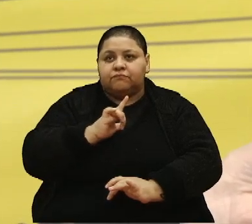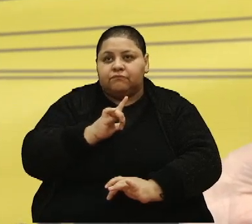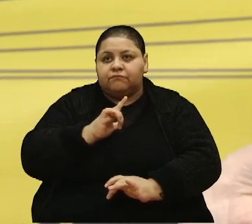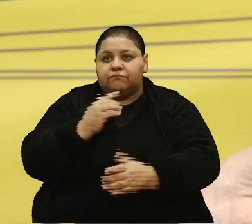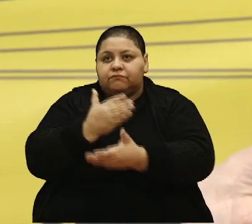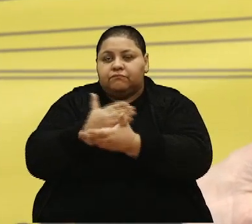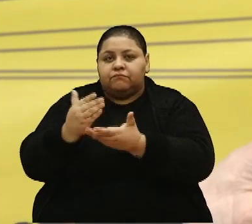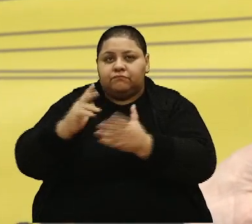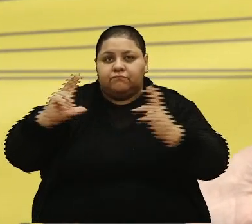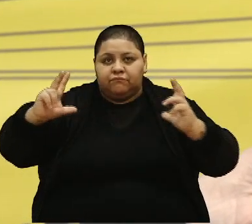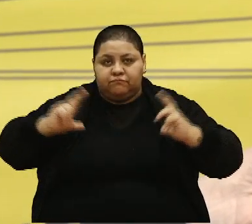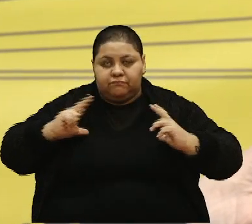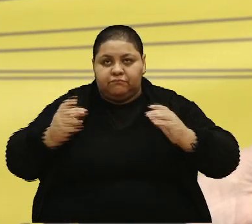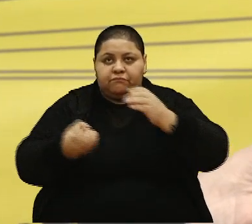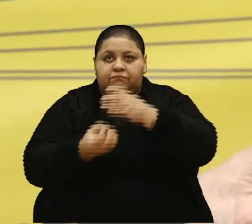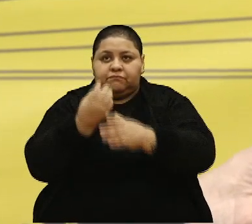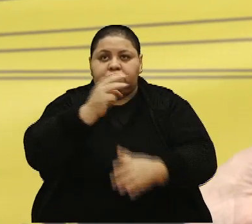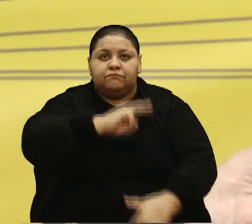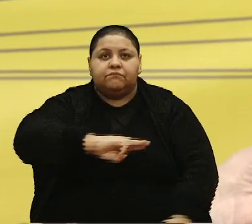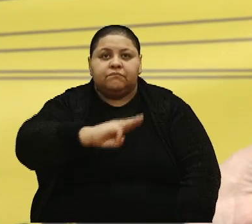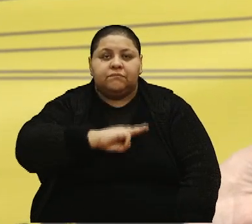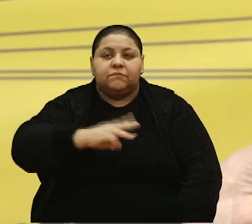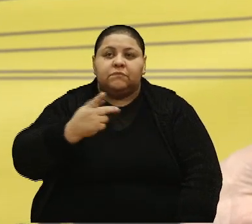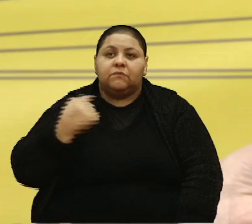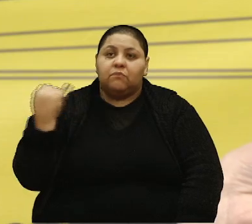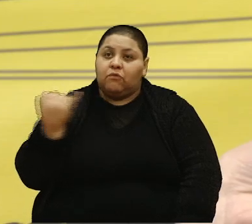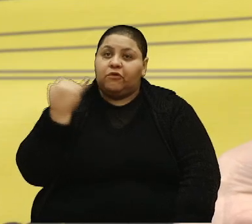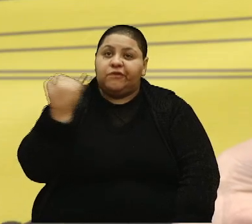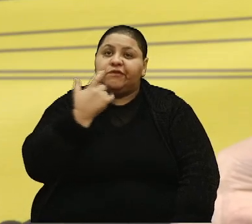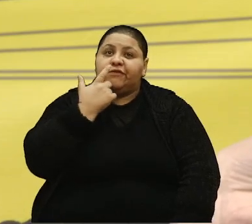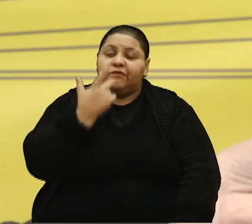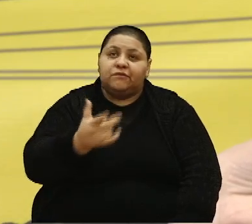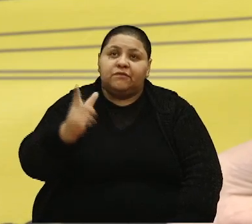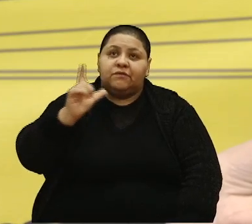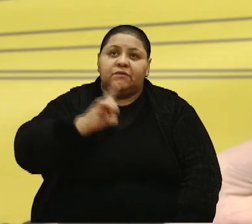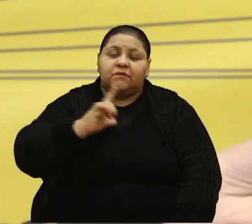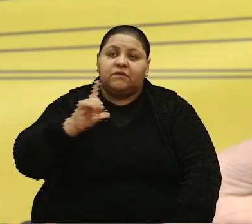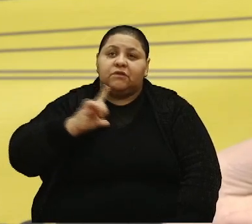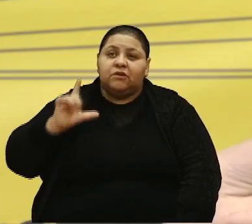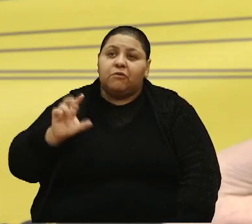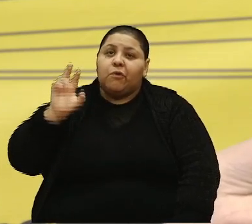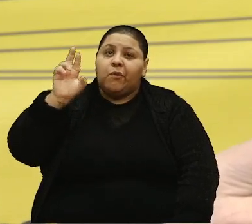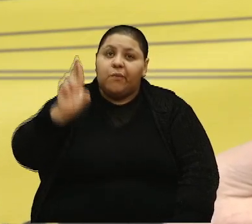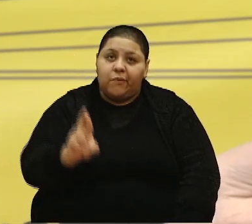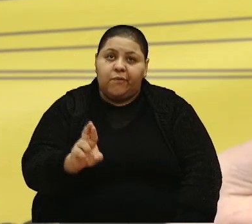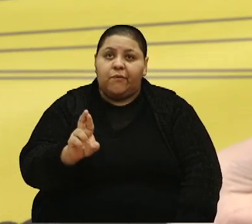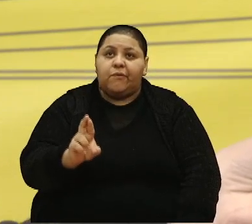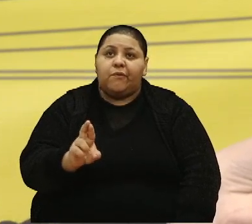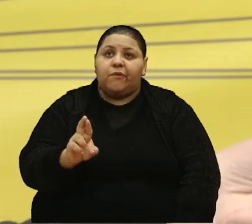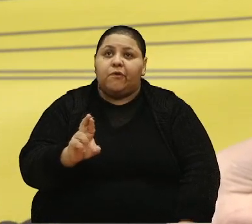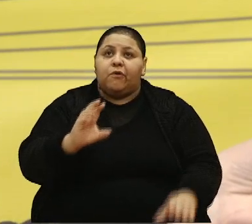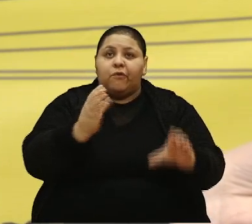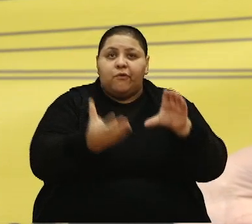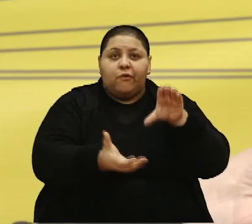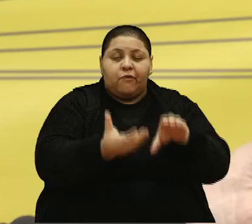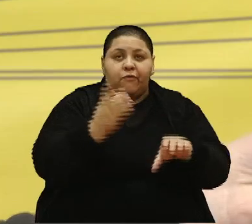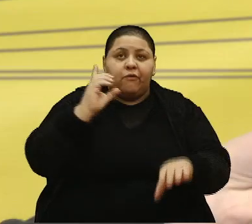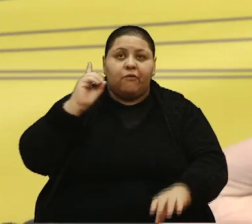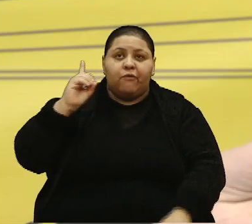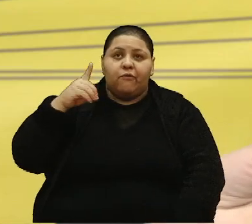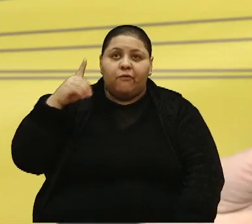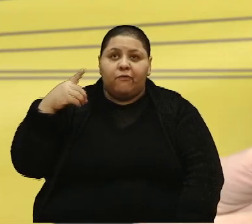iniciativa privada, a Fundação Marco Polo. Importante que se destaque também que teremos uma representante do Congresso, deputada